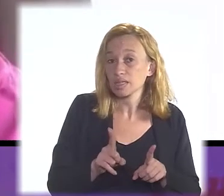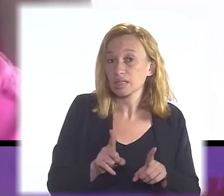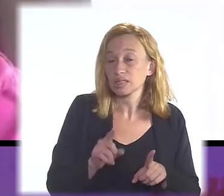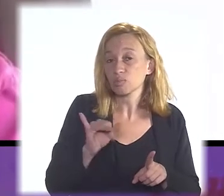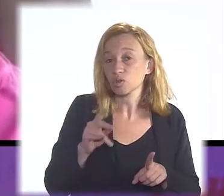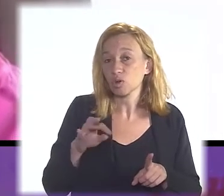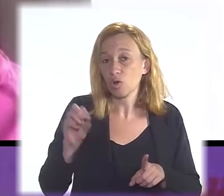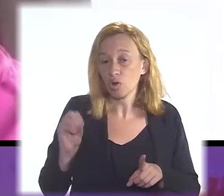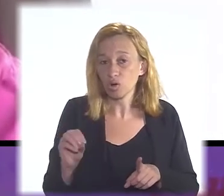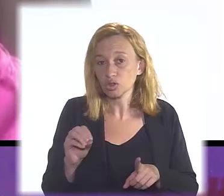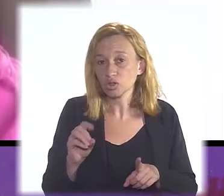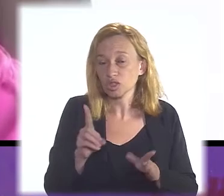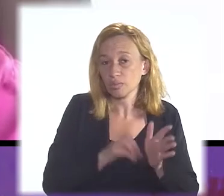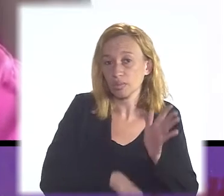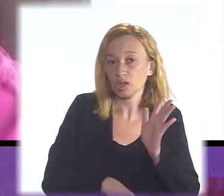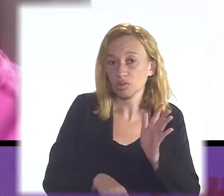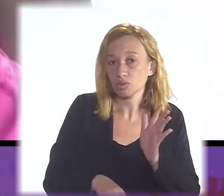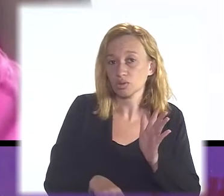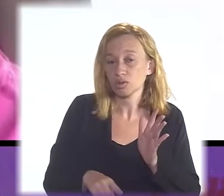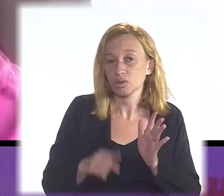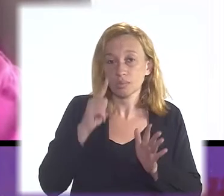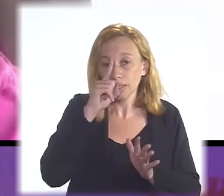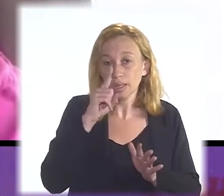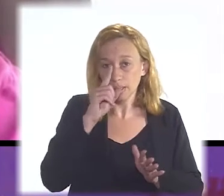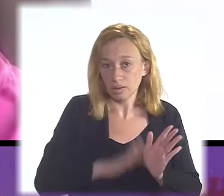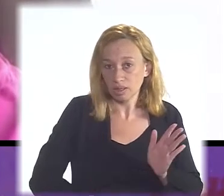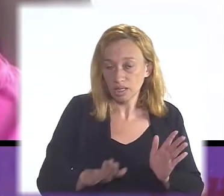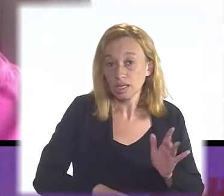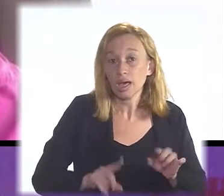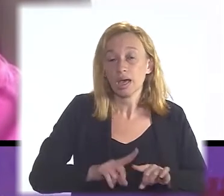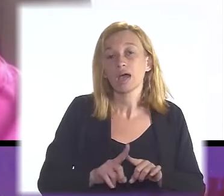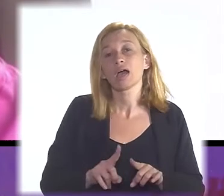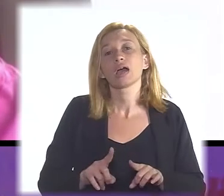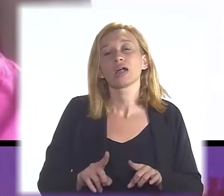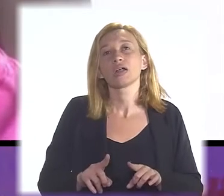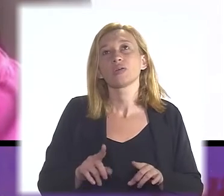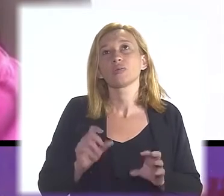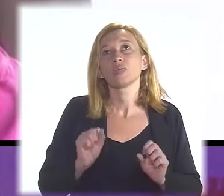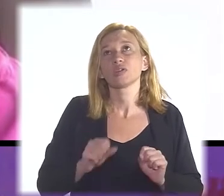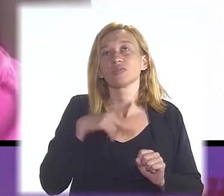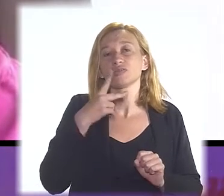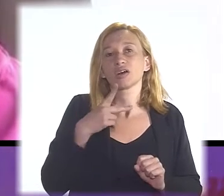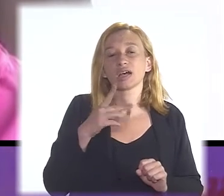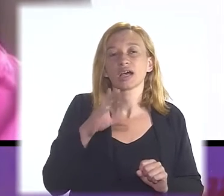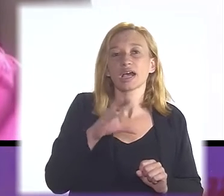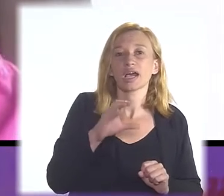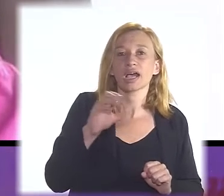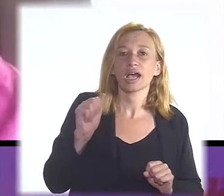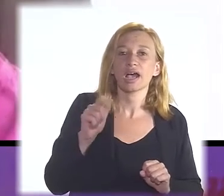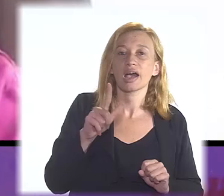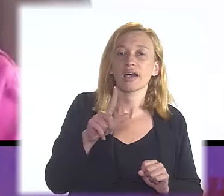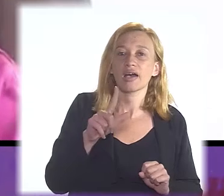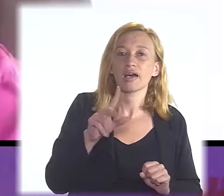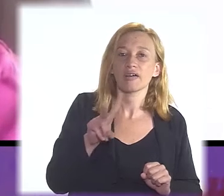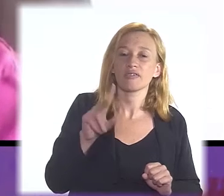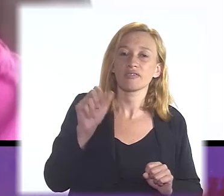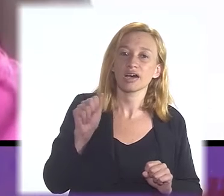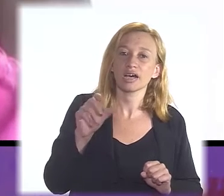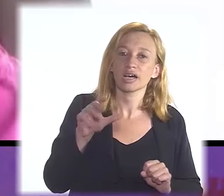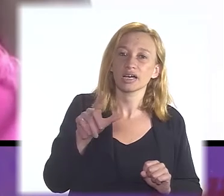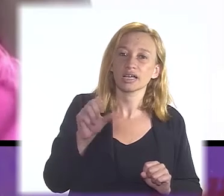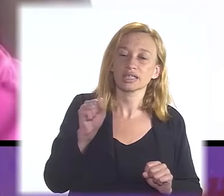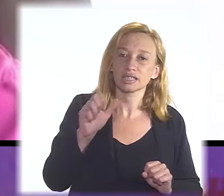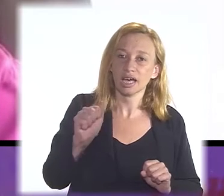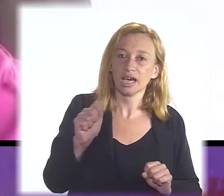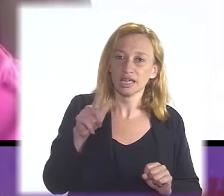status imunológico tem menos risco, até em crianças você pode ter, e há relatos da chamada doença de Kawasaki, uma doença